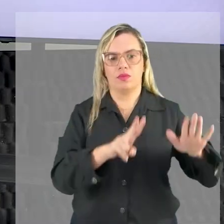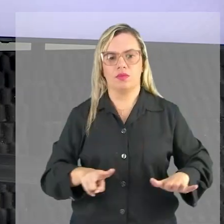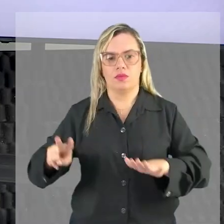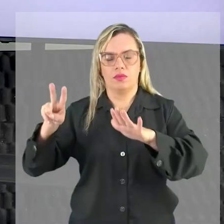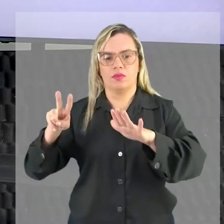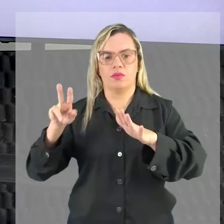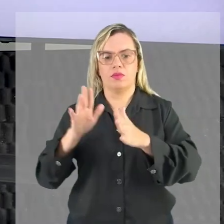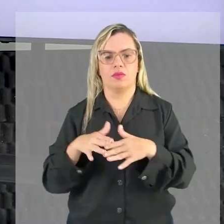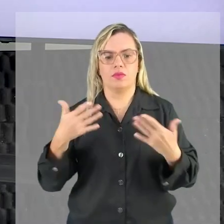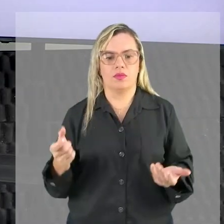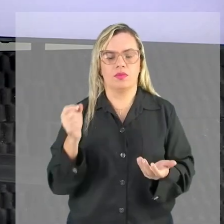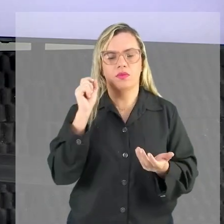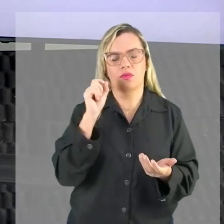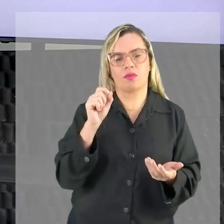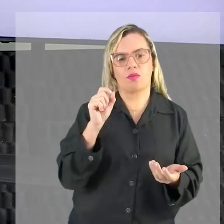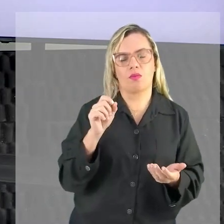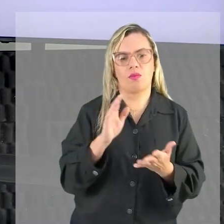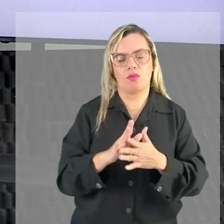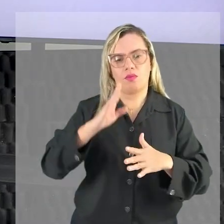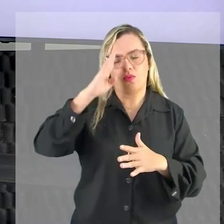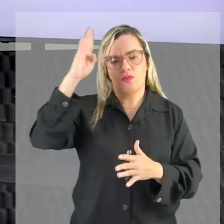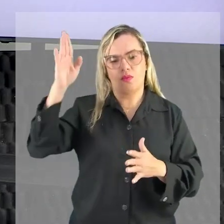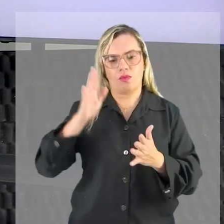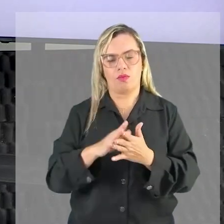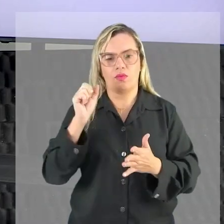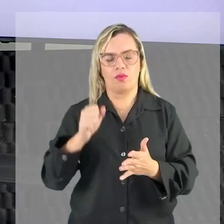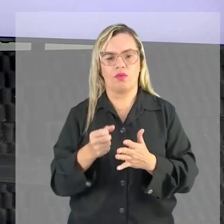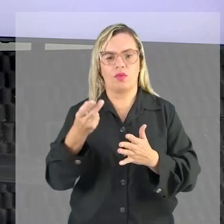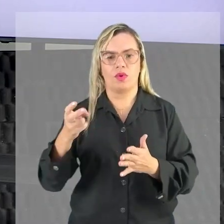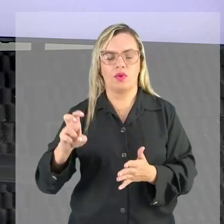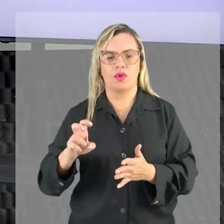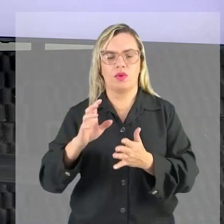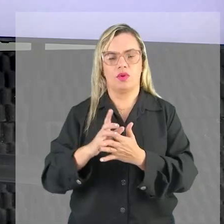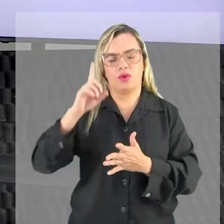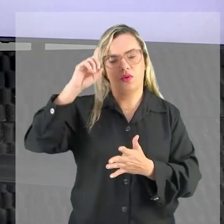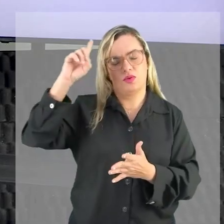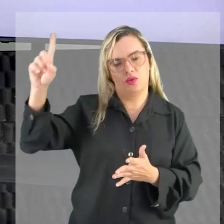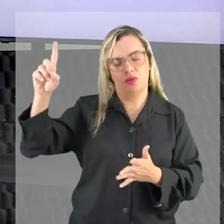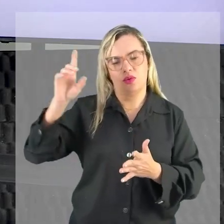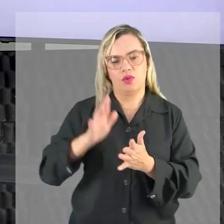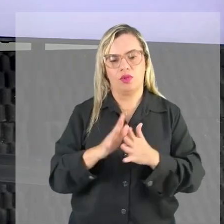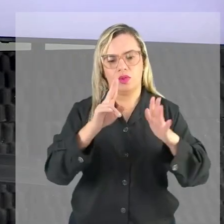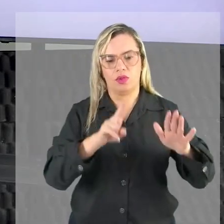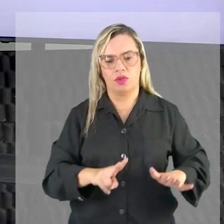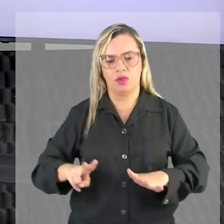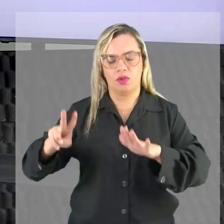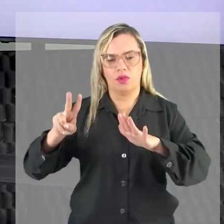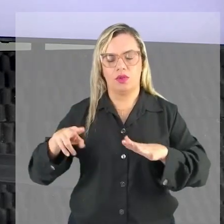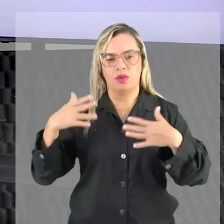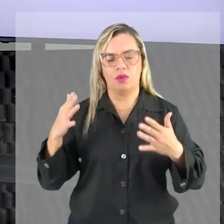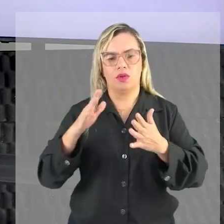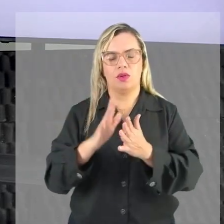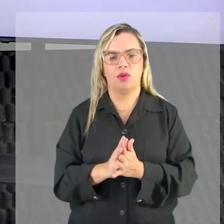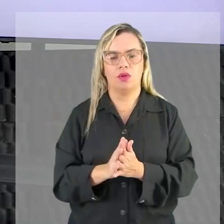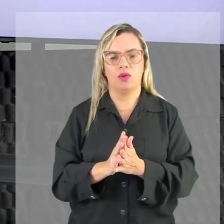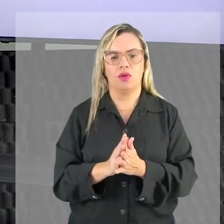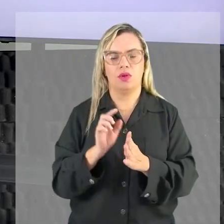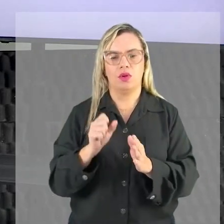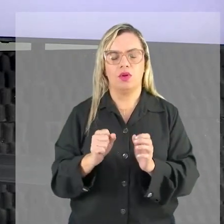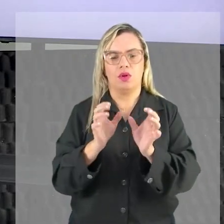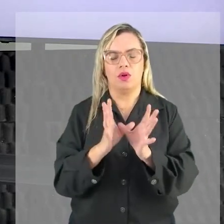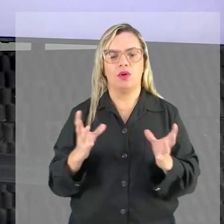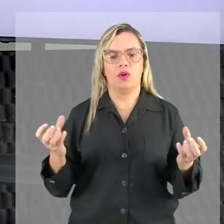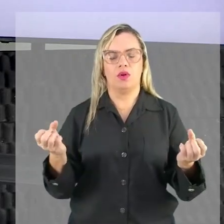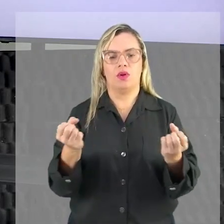semana, tá? Principalmente durante os 5 dias da semana. A OMS preconiza que,